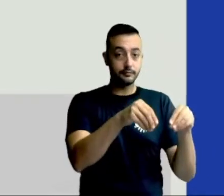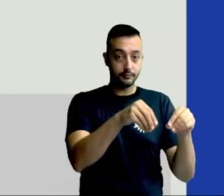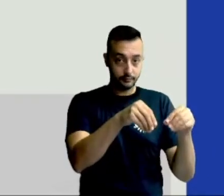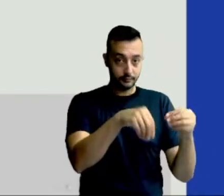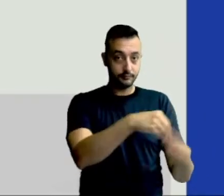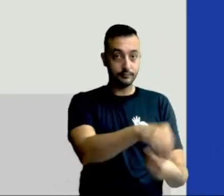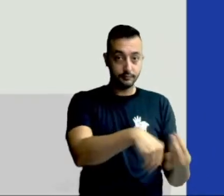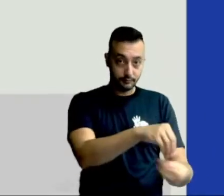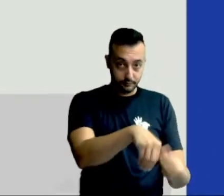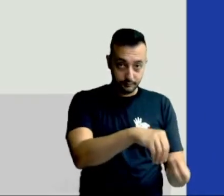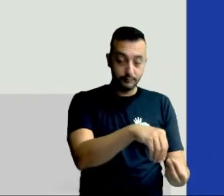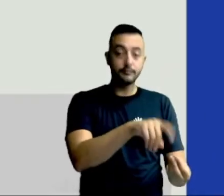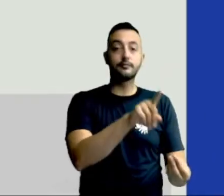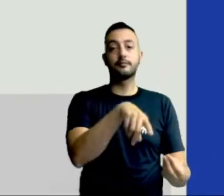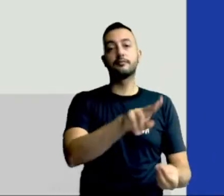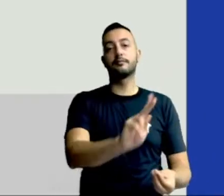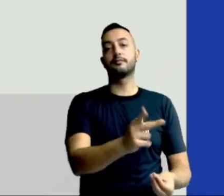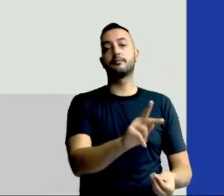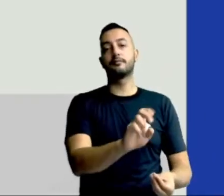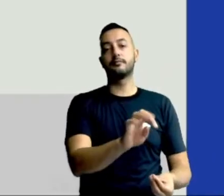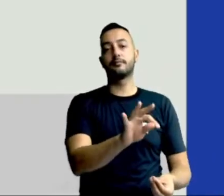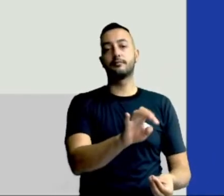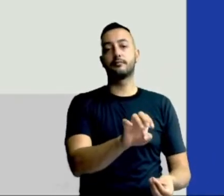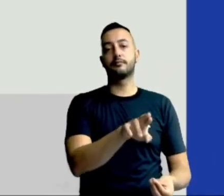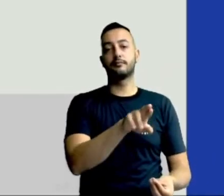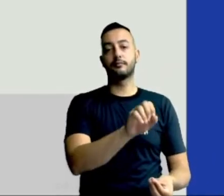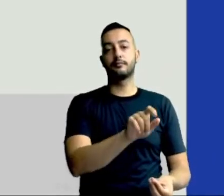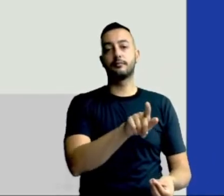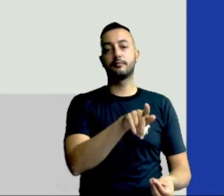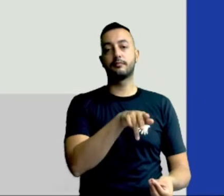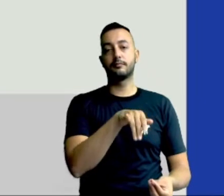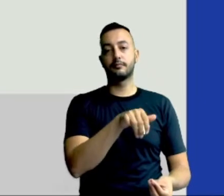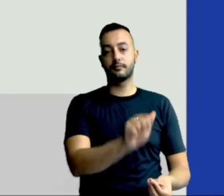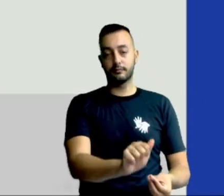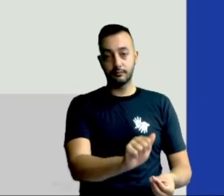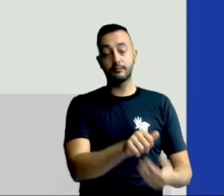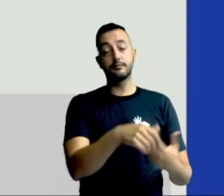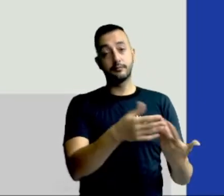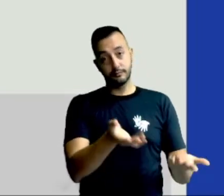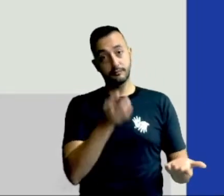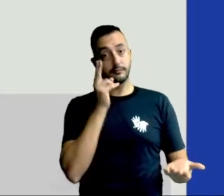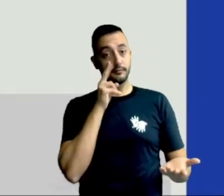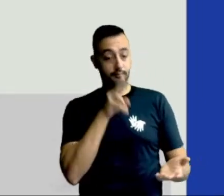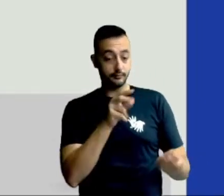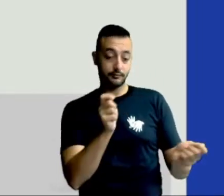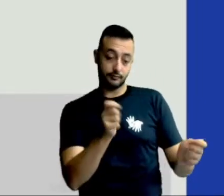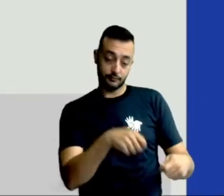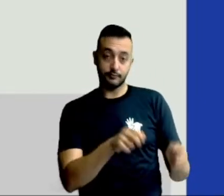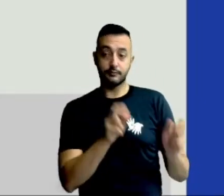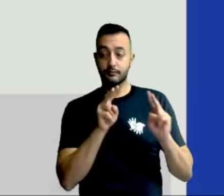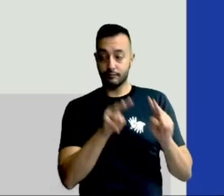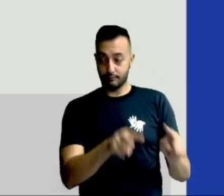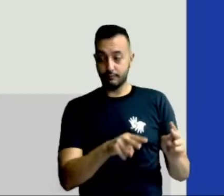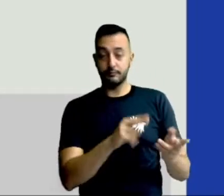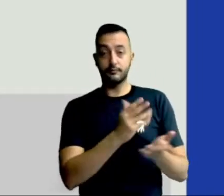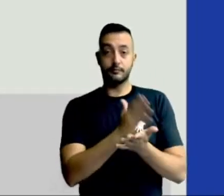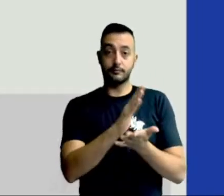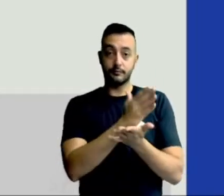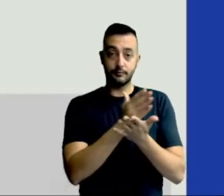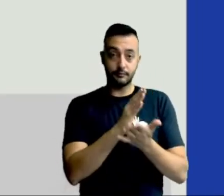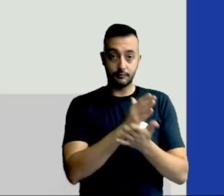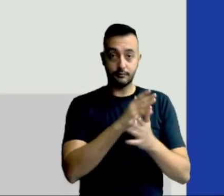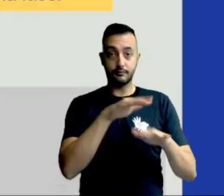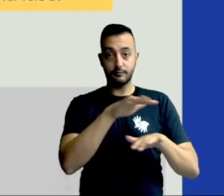são misturas heterogêneas, que nós conseguimos ver, né, as substâncias